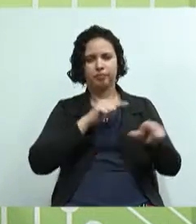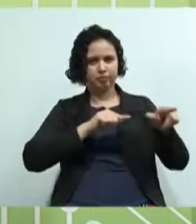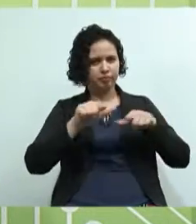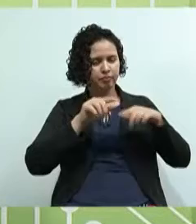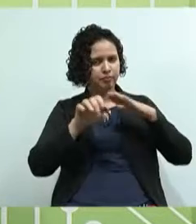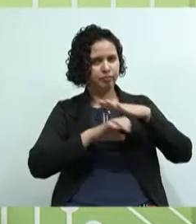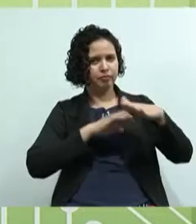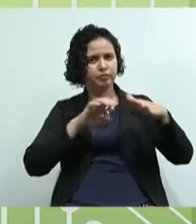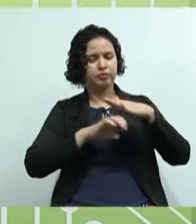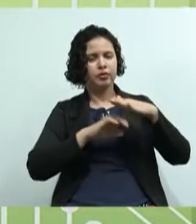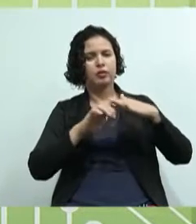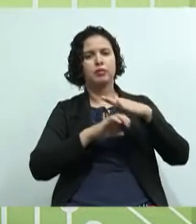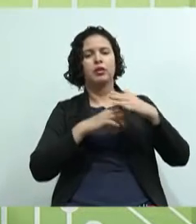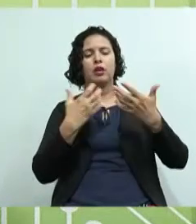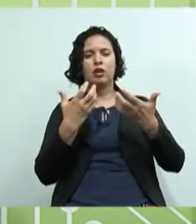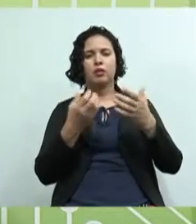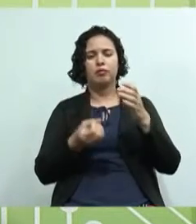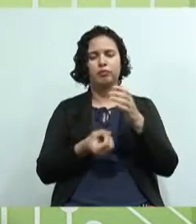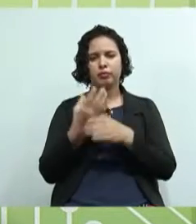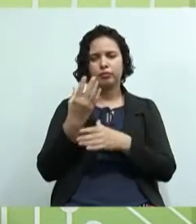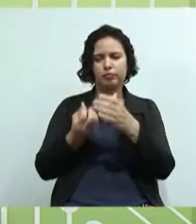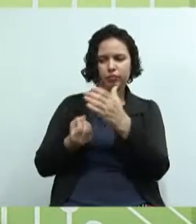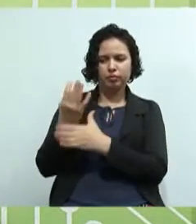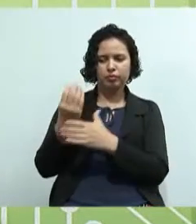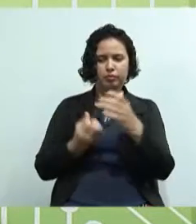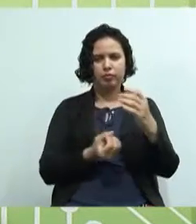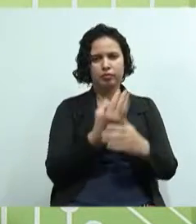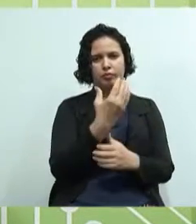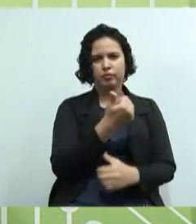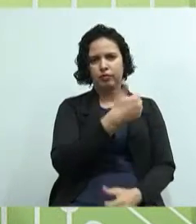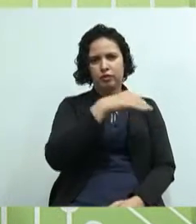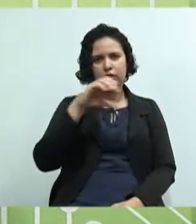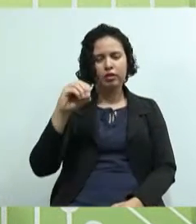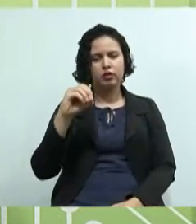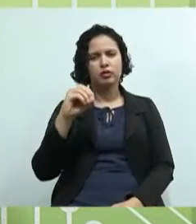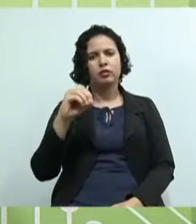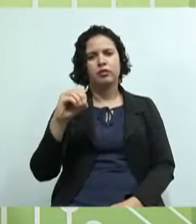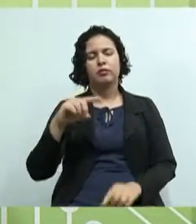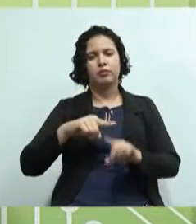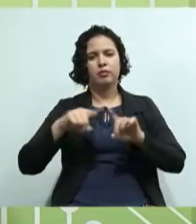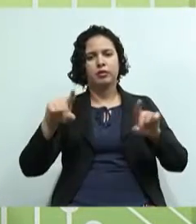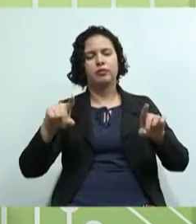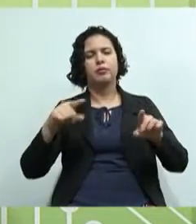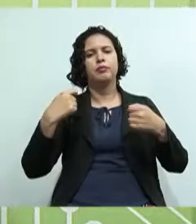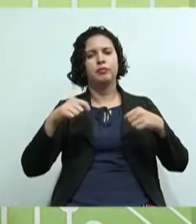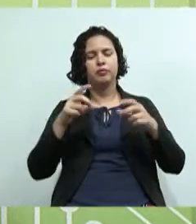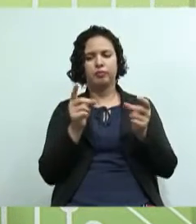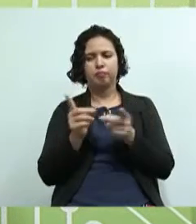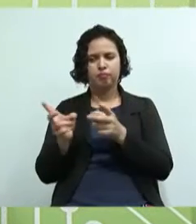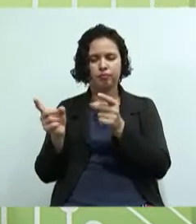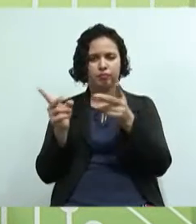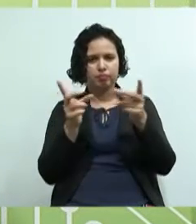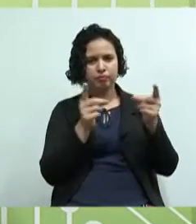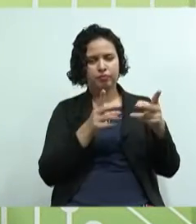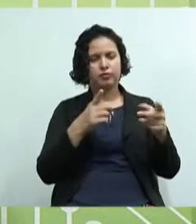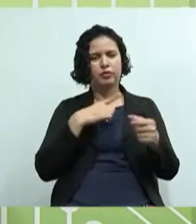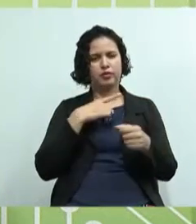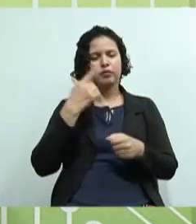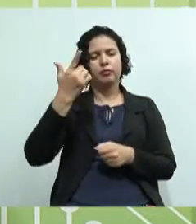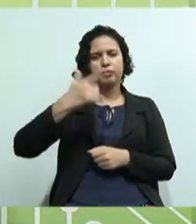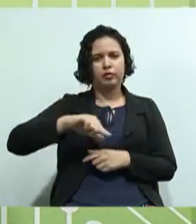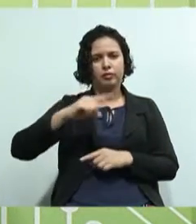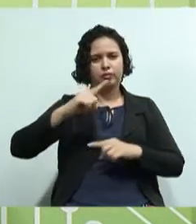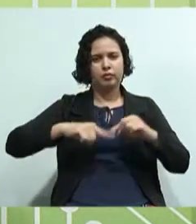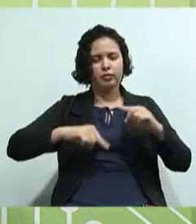empresa, a empresa quer abrir outras 10 lojas daqui a 2 anos, mas para isso ela precisa vender mais, ela precisa ter mais produtos, mais